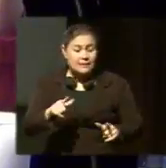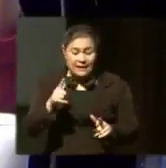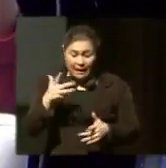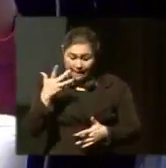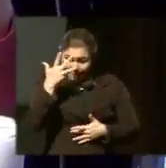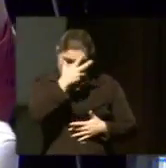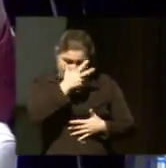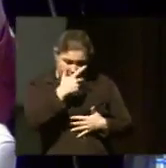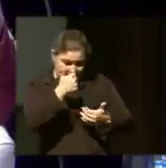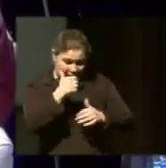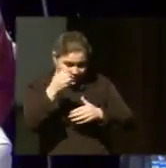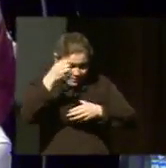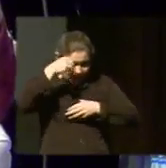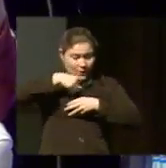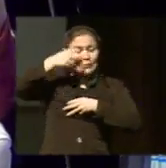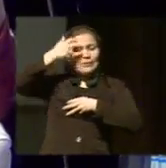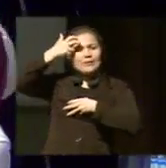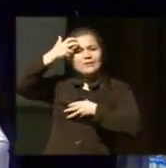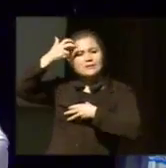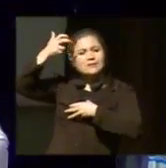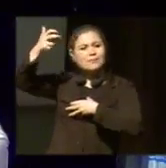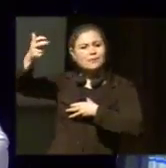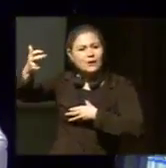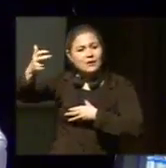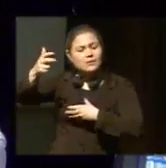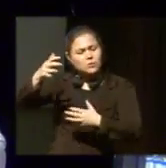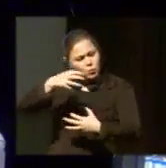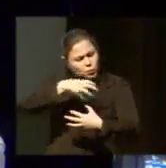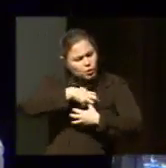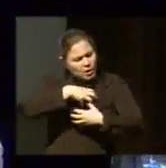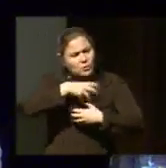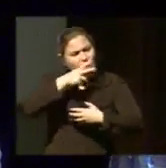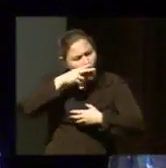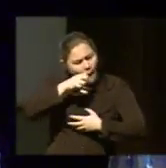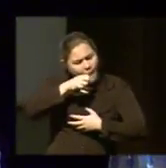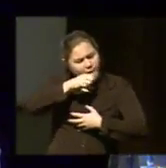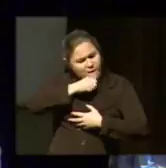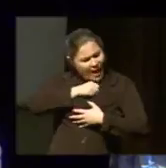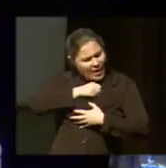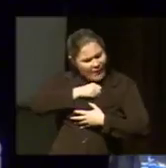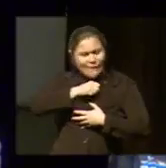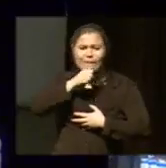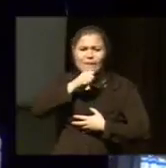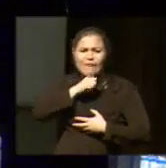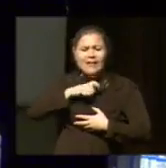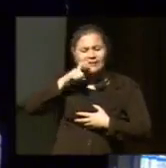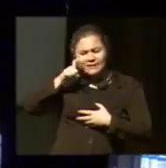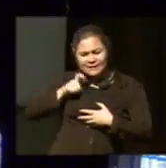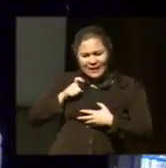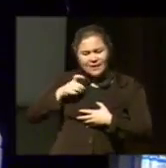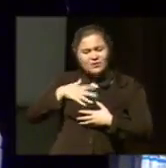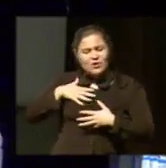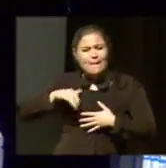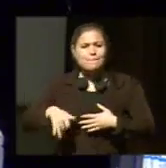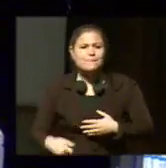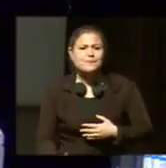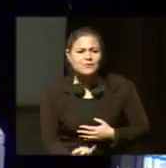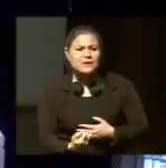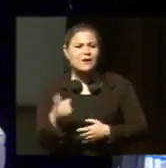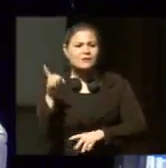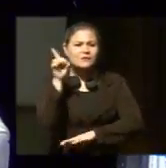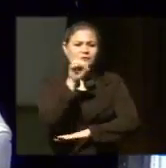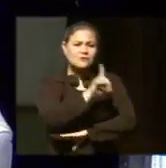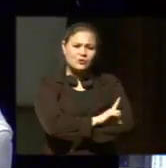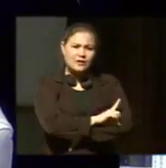sabedoria. Está justo neste, talvez, neste jeito velho de ser, que é o de aproveitar um dia